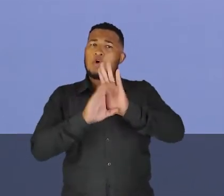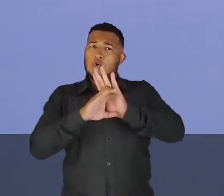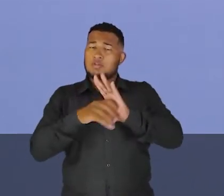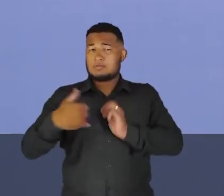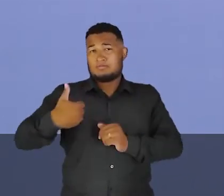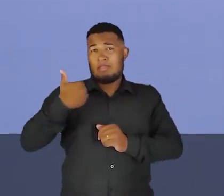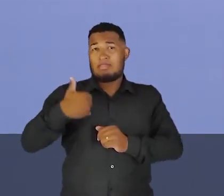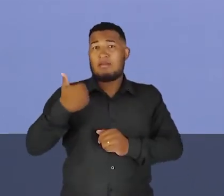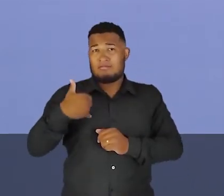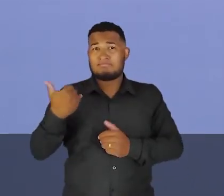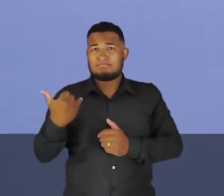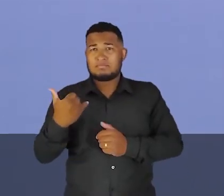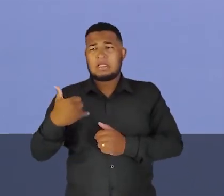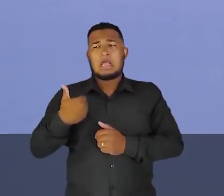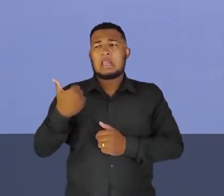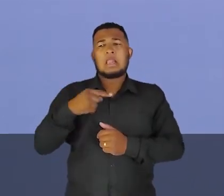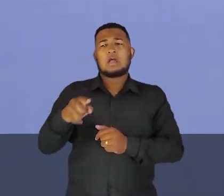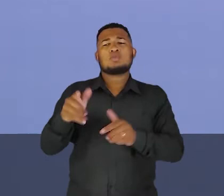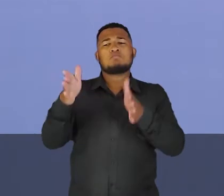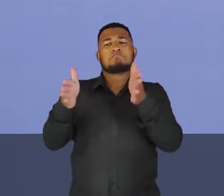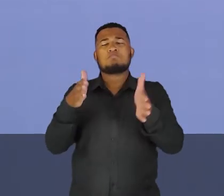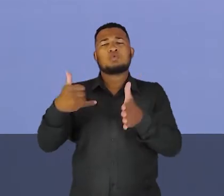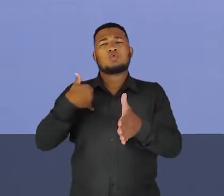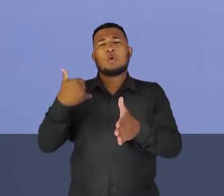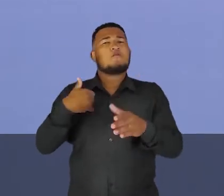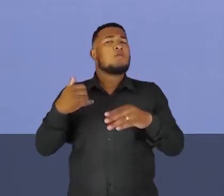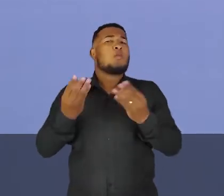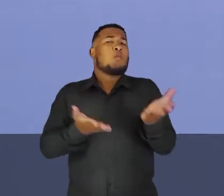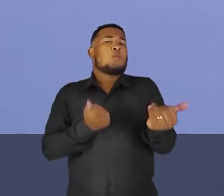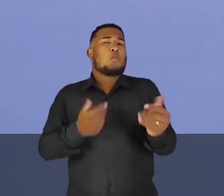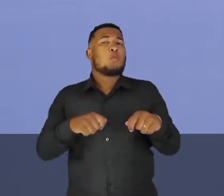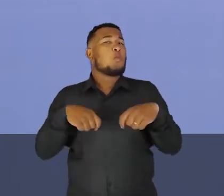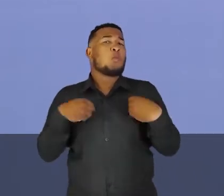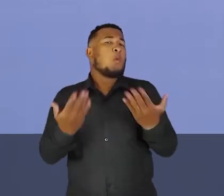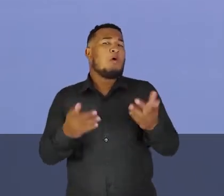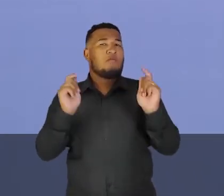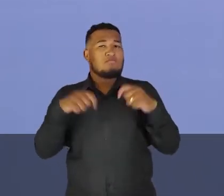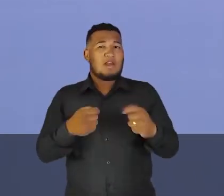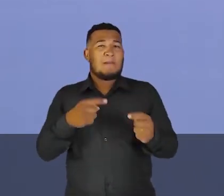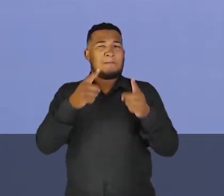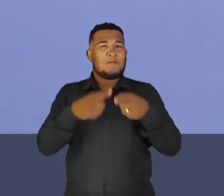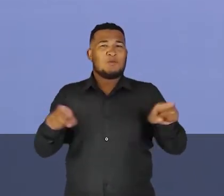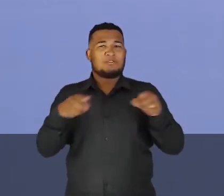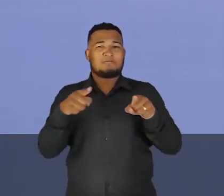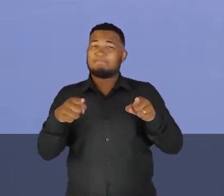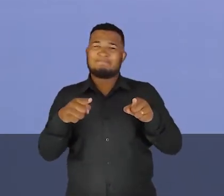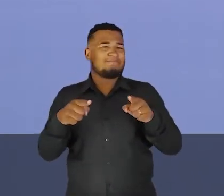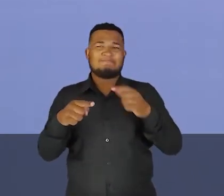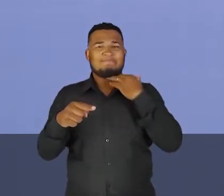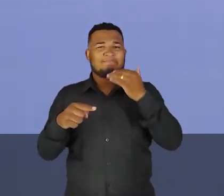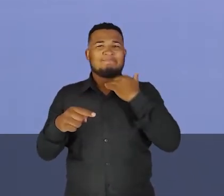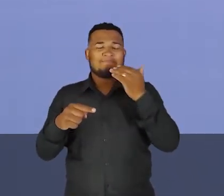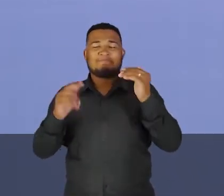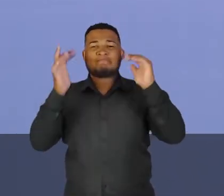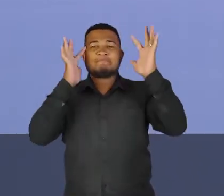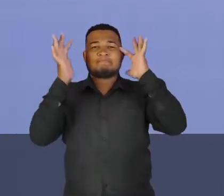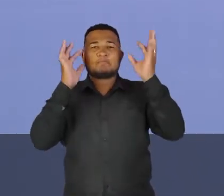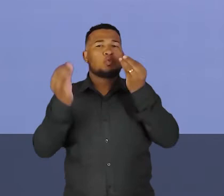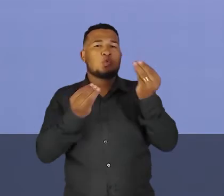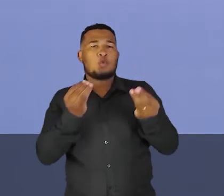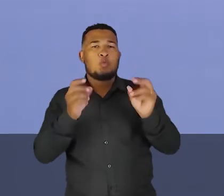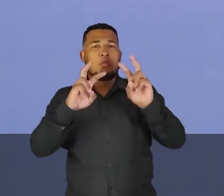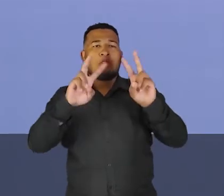né? Qual é a idade do jovem? Que idade ele pode ter para fazer uma música? Então, a gente não pode pensar em tratar essa questão